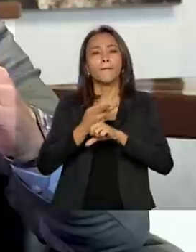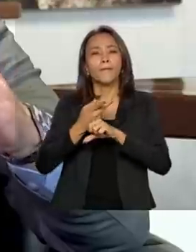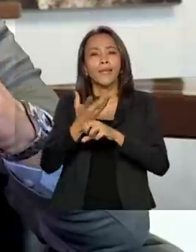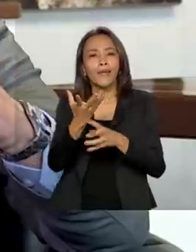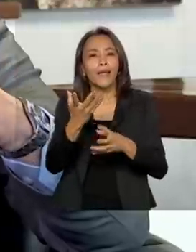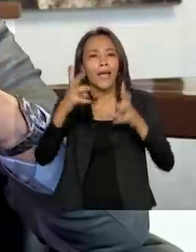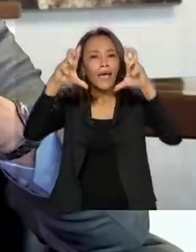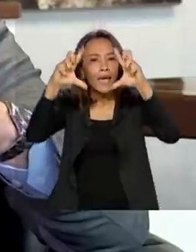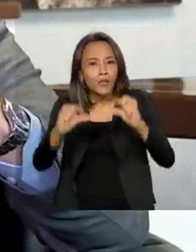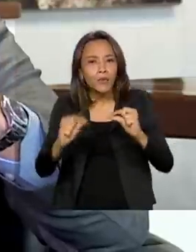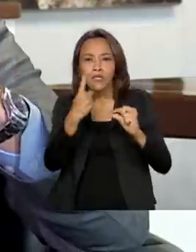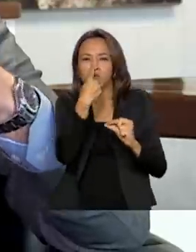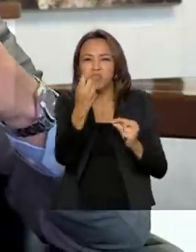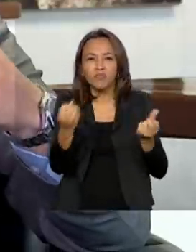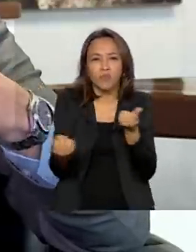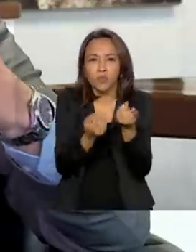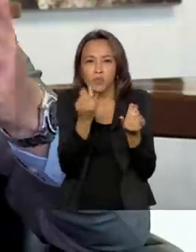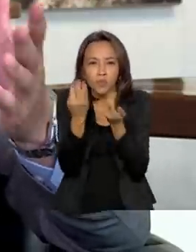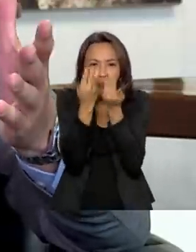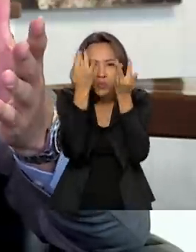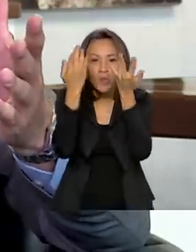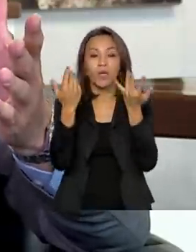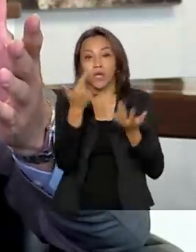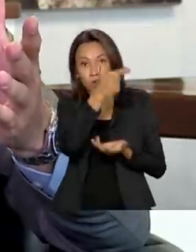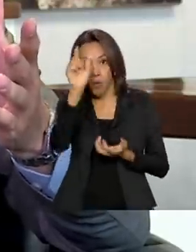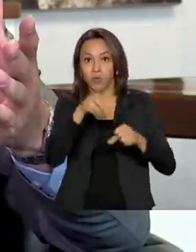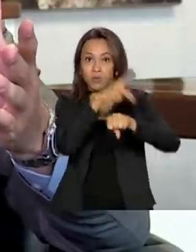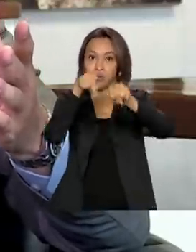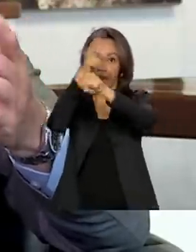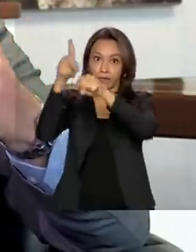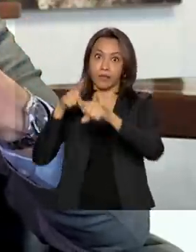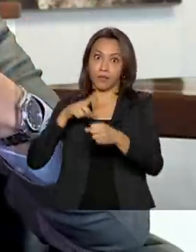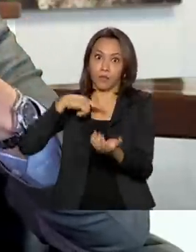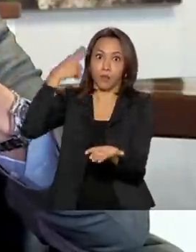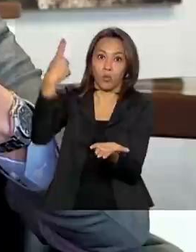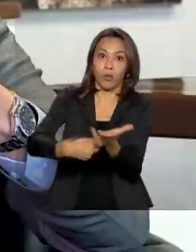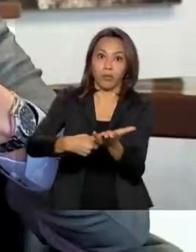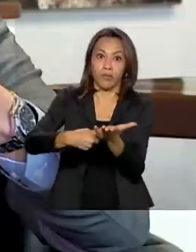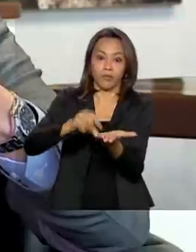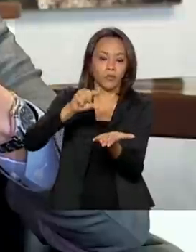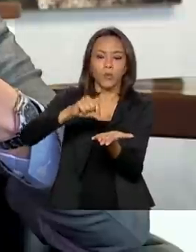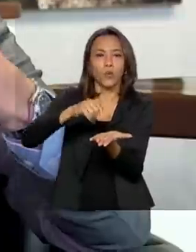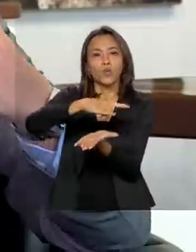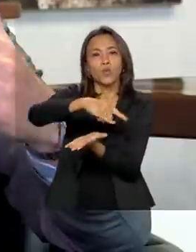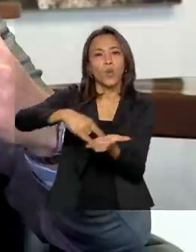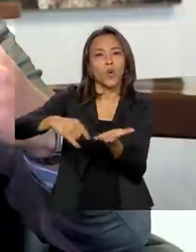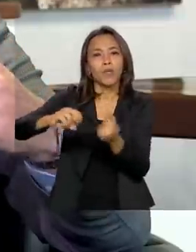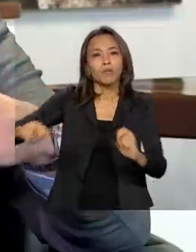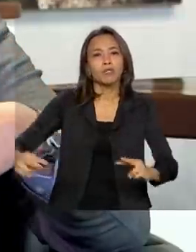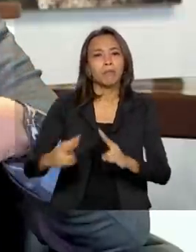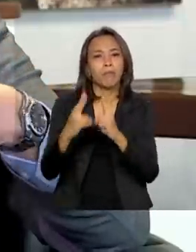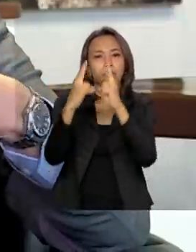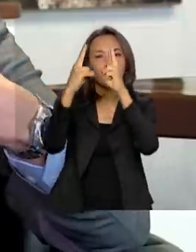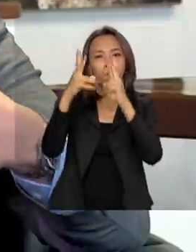emissões, e aqueles que não conseguem, essa é a lógica inclusive do Acordo de Paris, os países ricos que foram